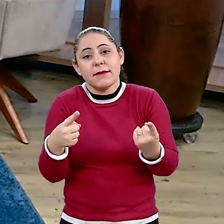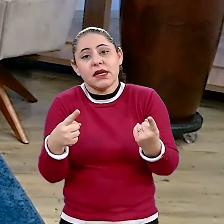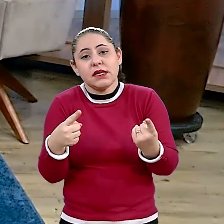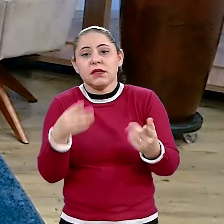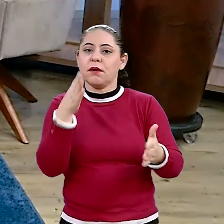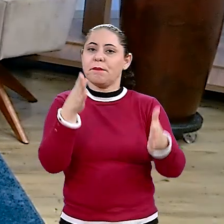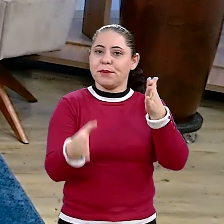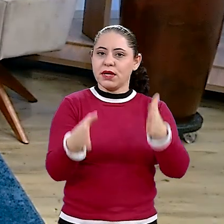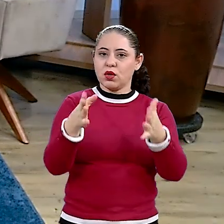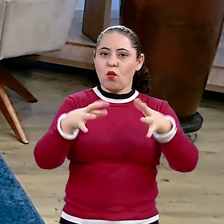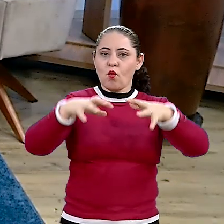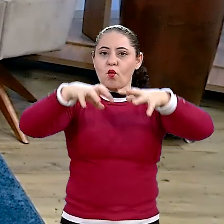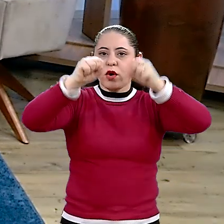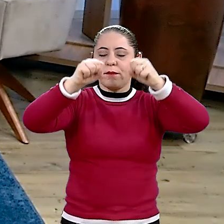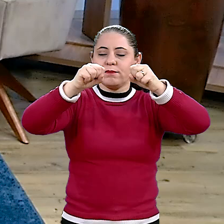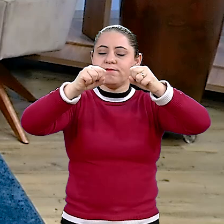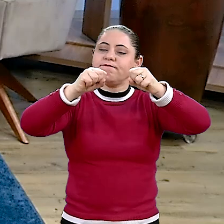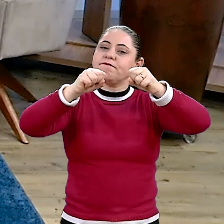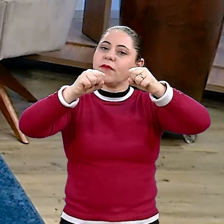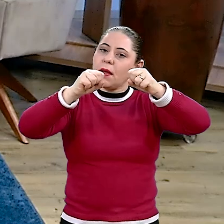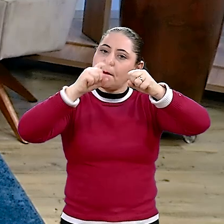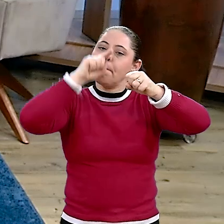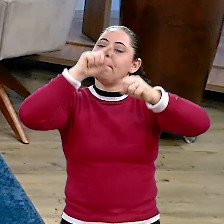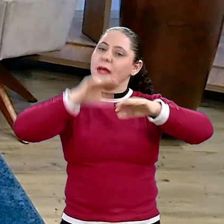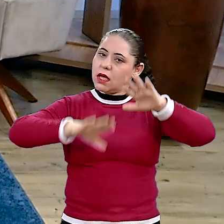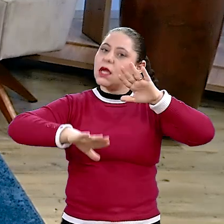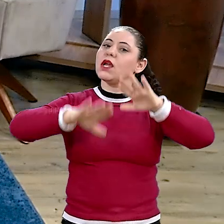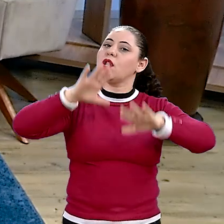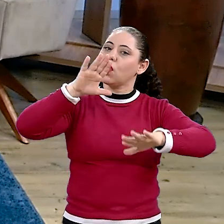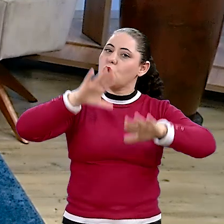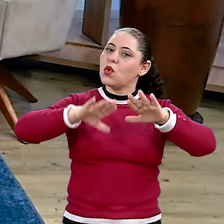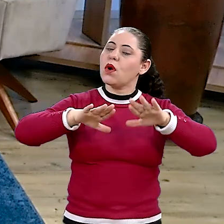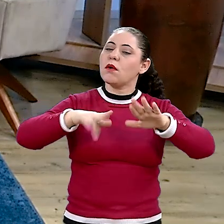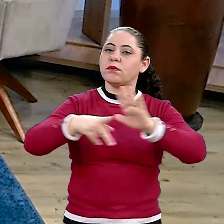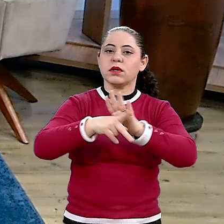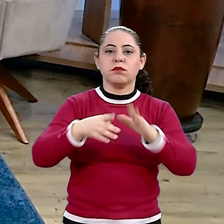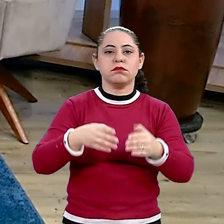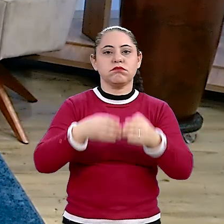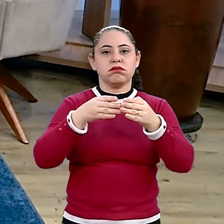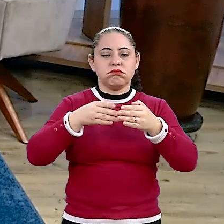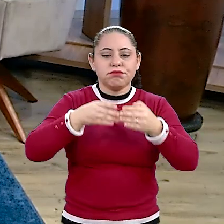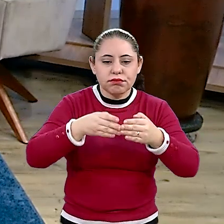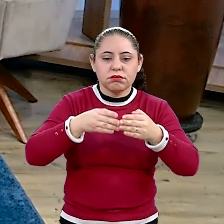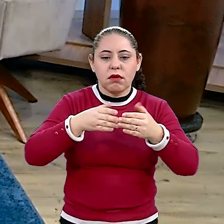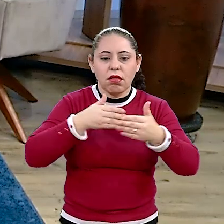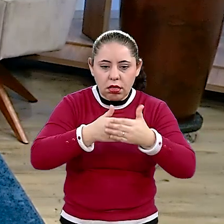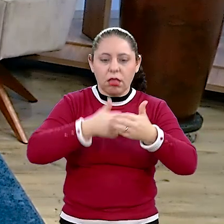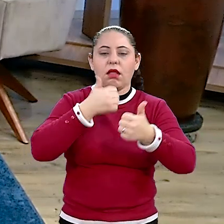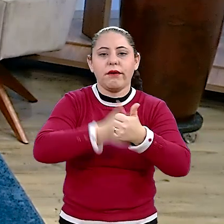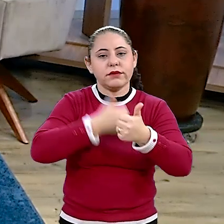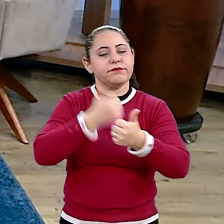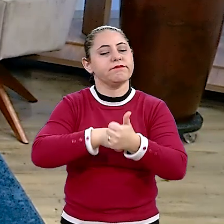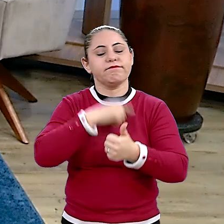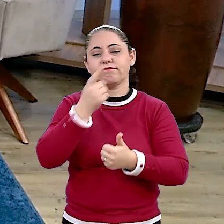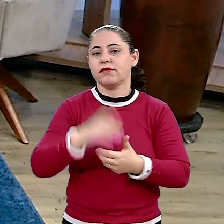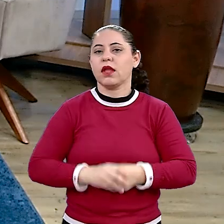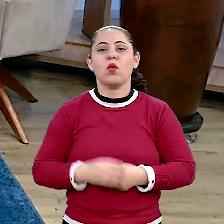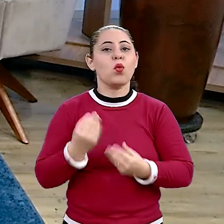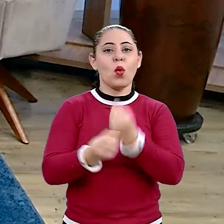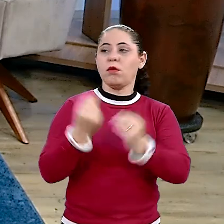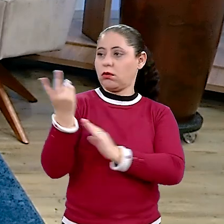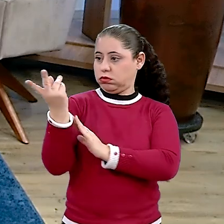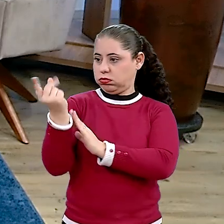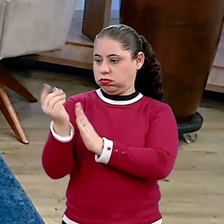em períodos de seca ela pode representar um risco grave para o escoamento e aí não dá para você fazer um investimento